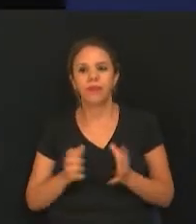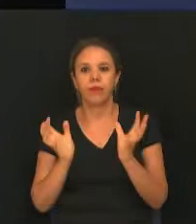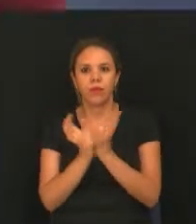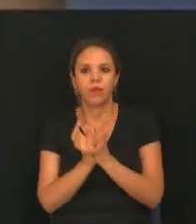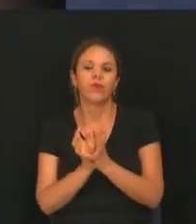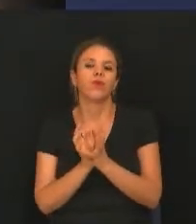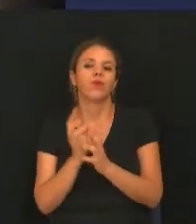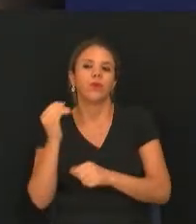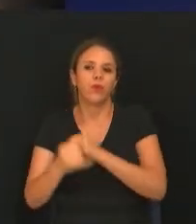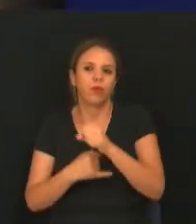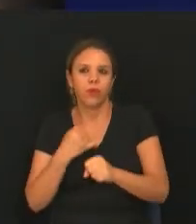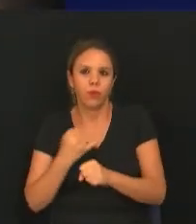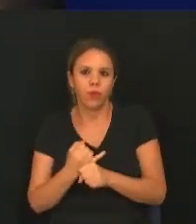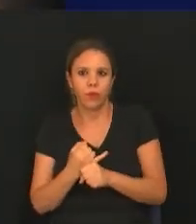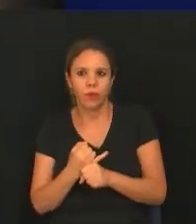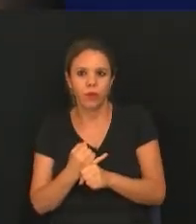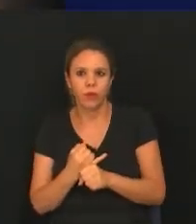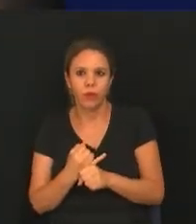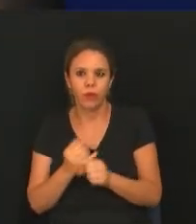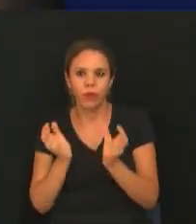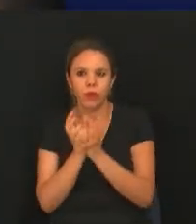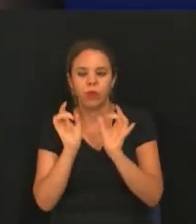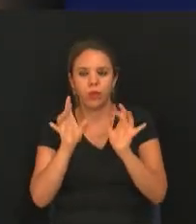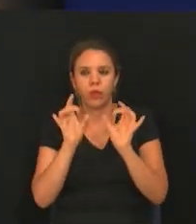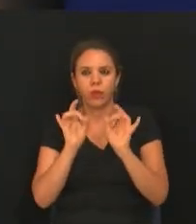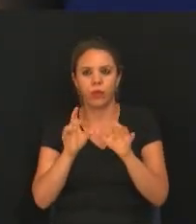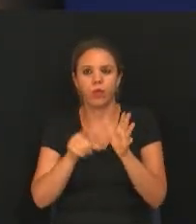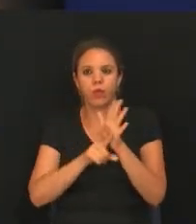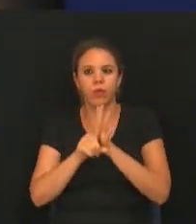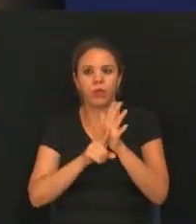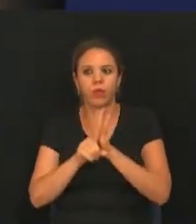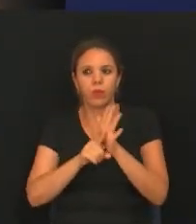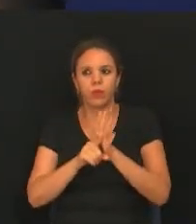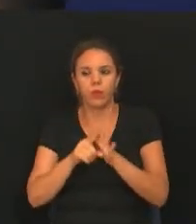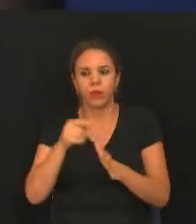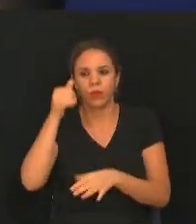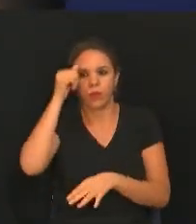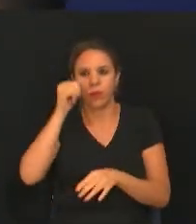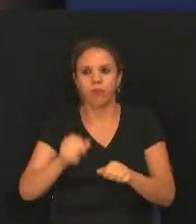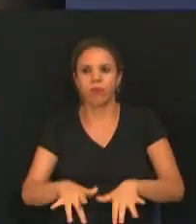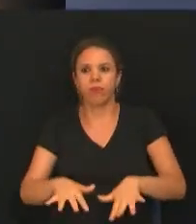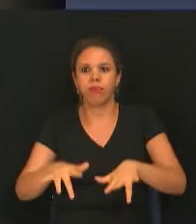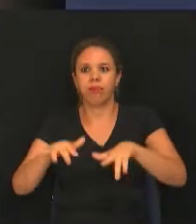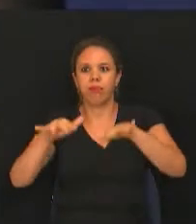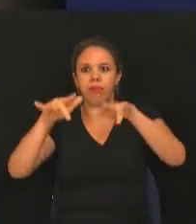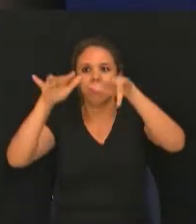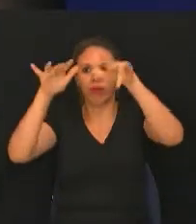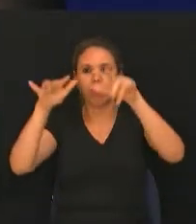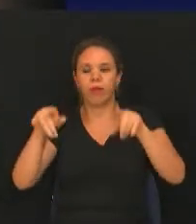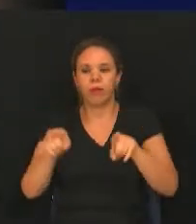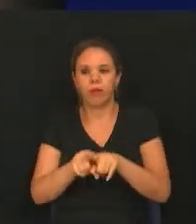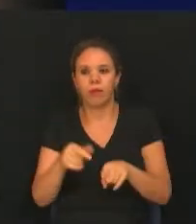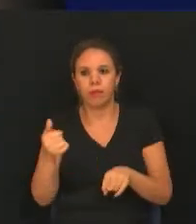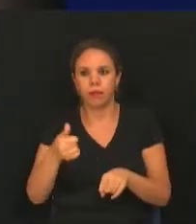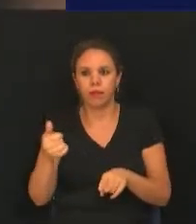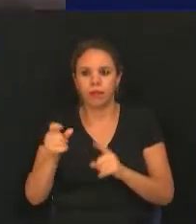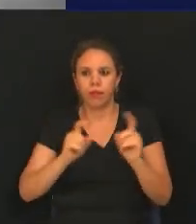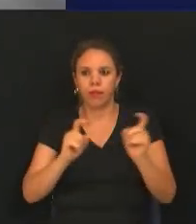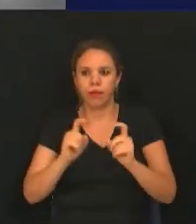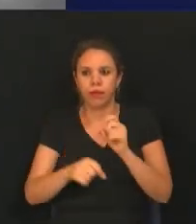virtual. Comissão Especial de Estudos de Combate a Enchentes também faz primeira reunião do